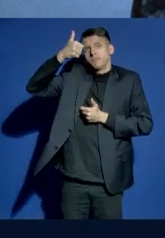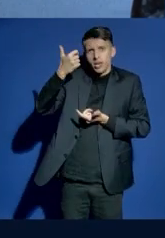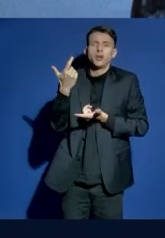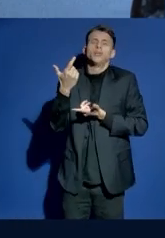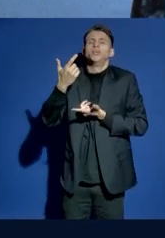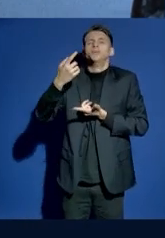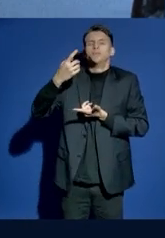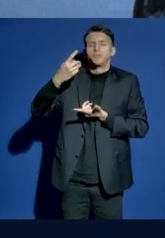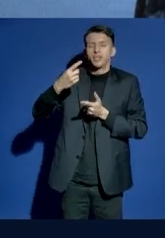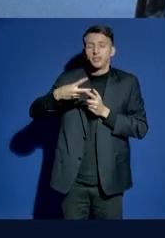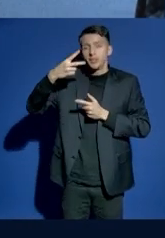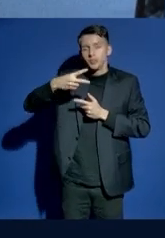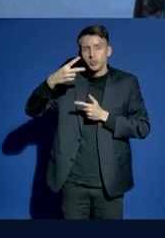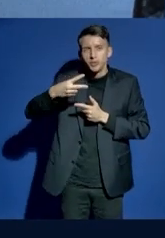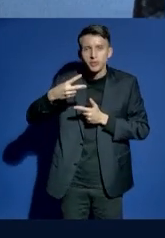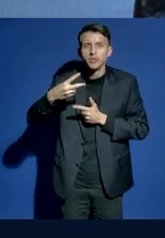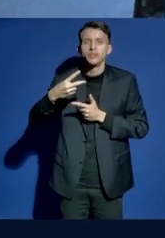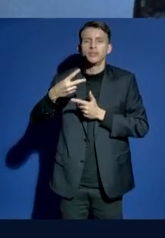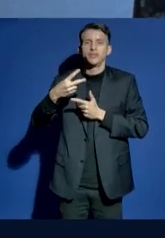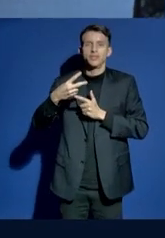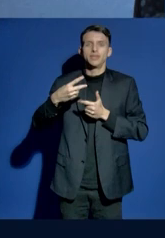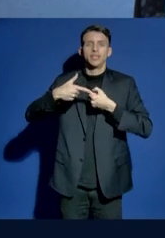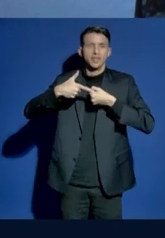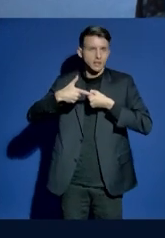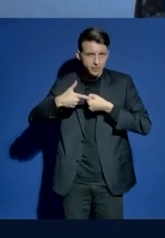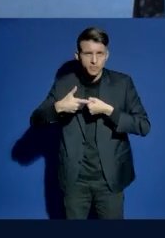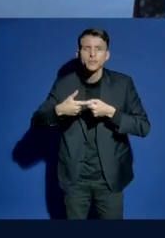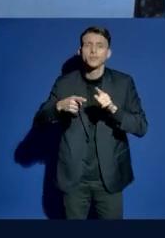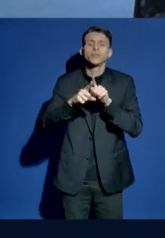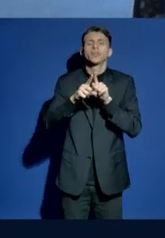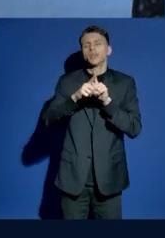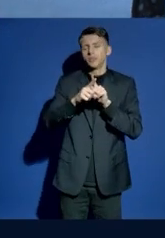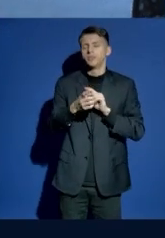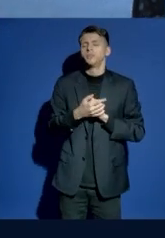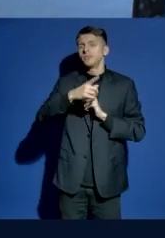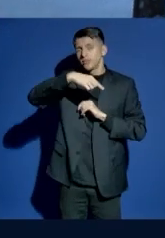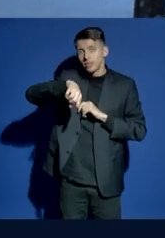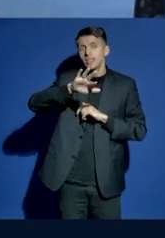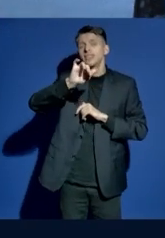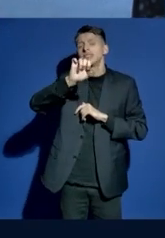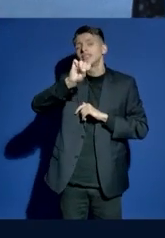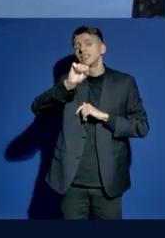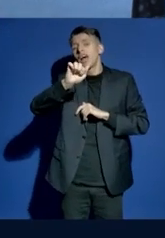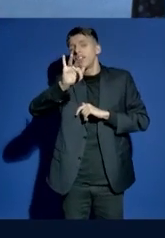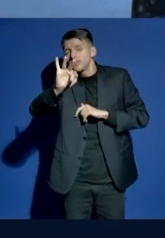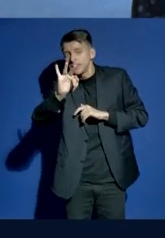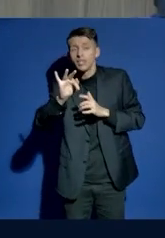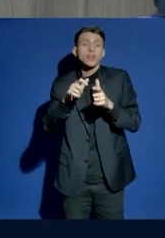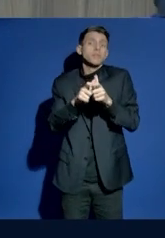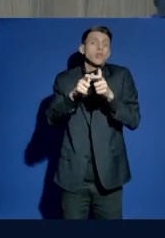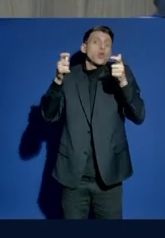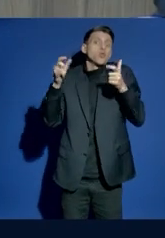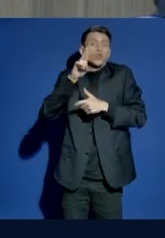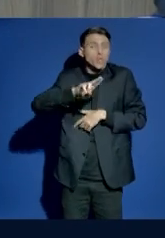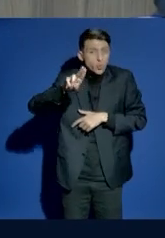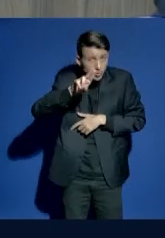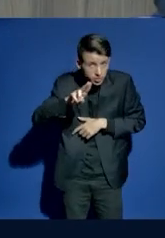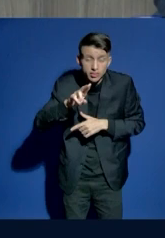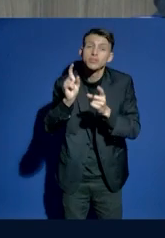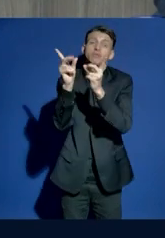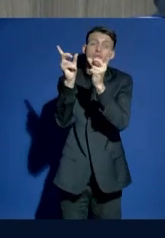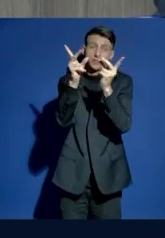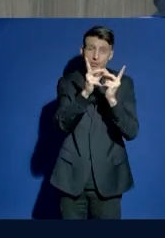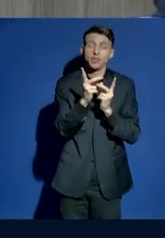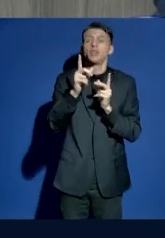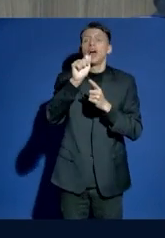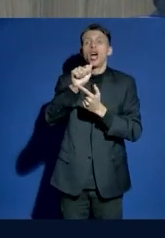e SAF iniciando. Mas quando a gente olha para o futuro, o SAF deve ser o maior biocombustível utilizado. Segundo os dados da IATA, que são a